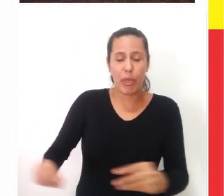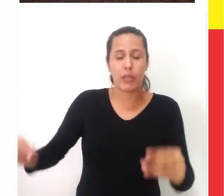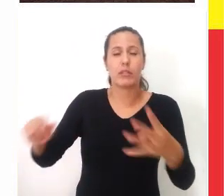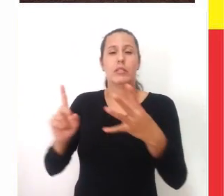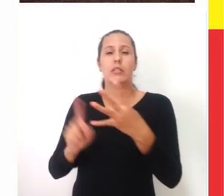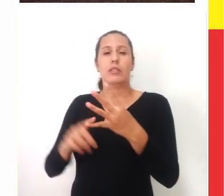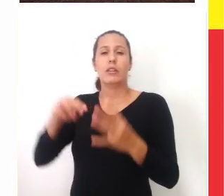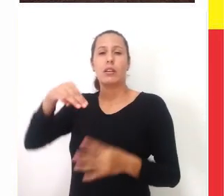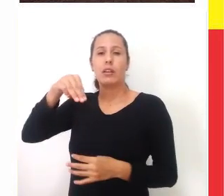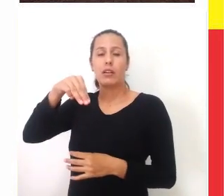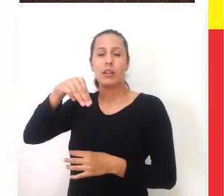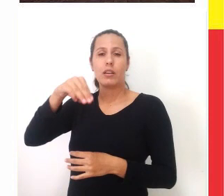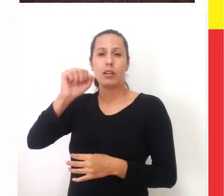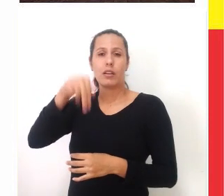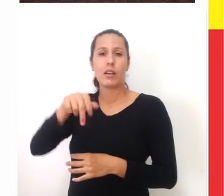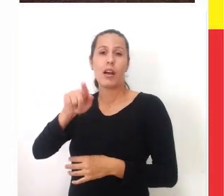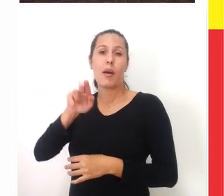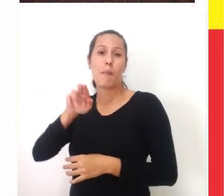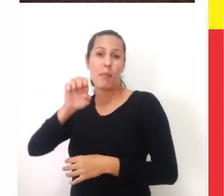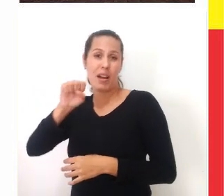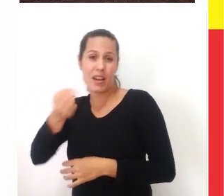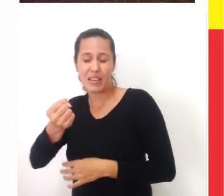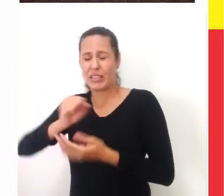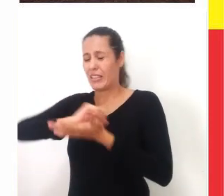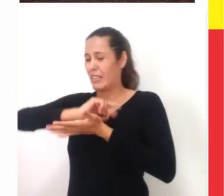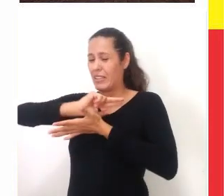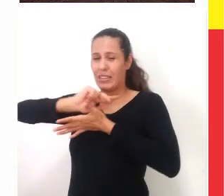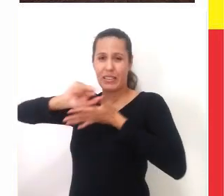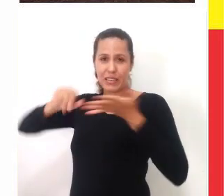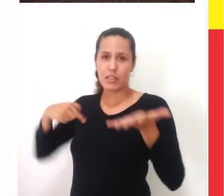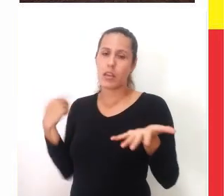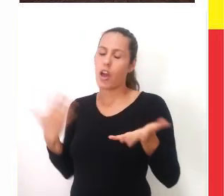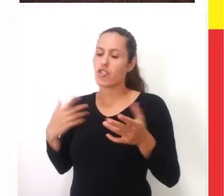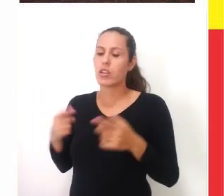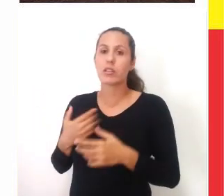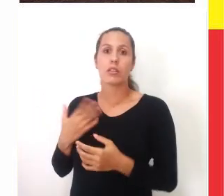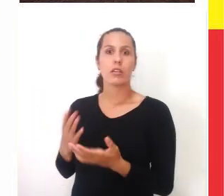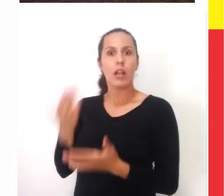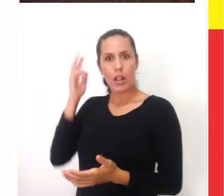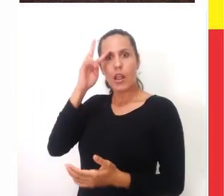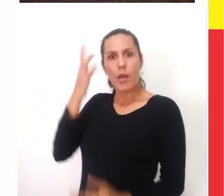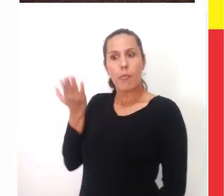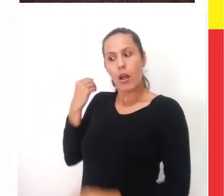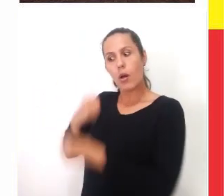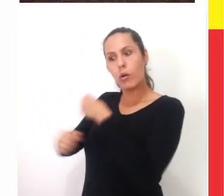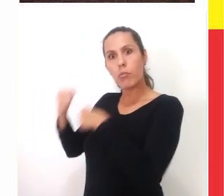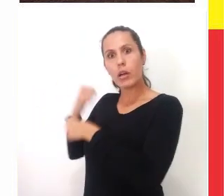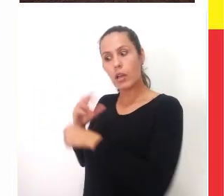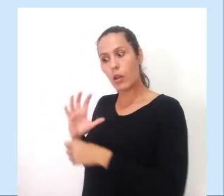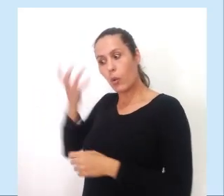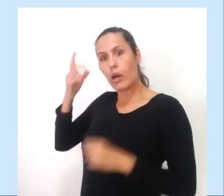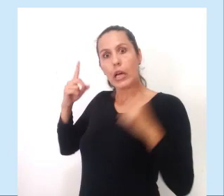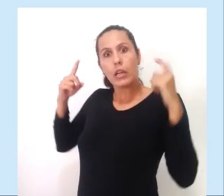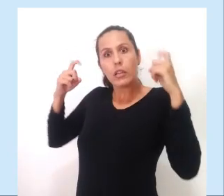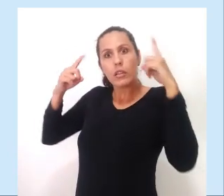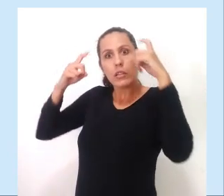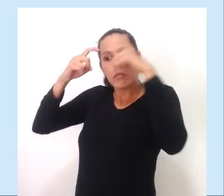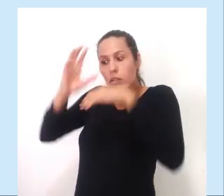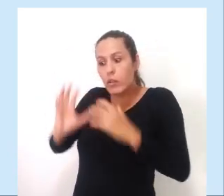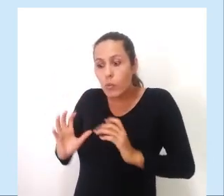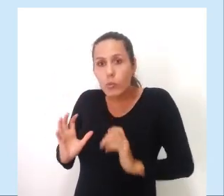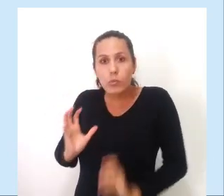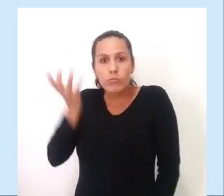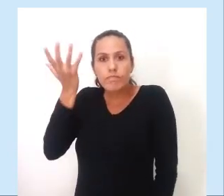praias, mangues, dentre outros. E a gente agora há pouco passou por essa situação. A gente viu o quanto